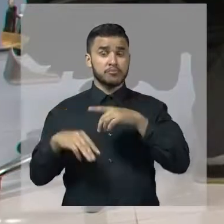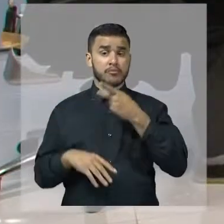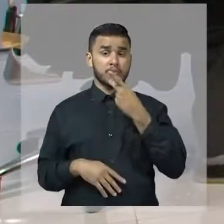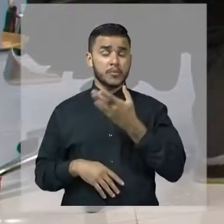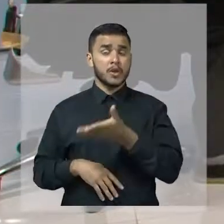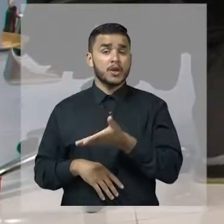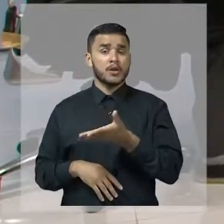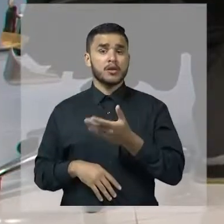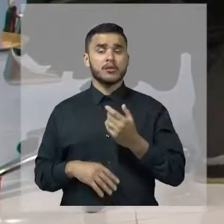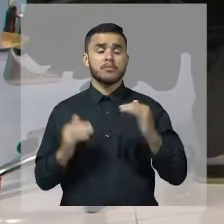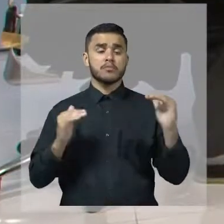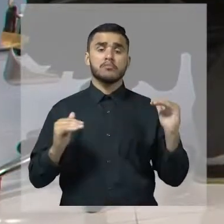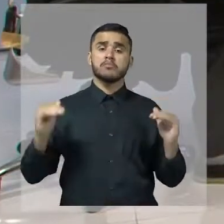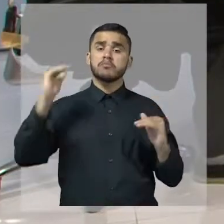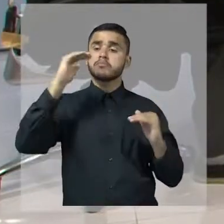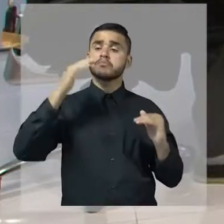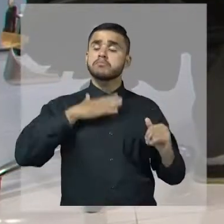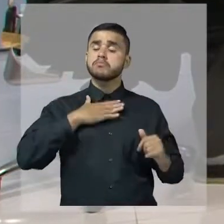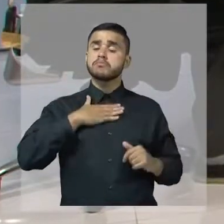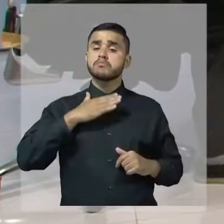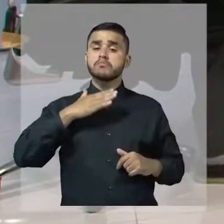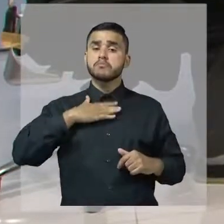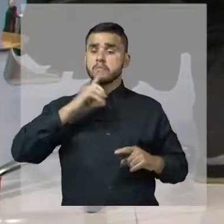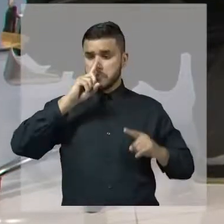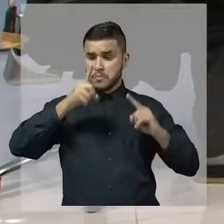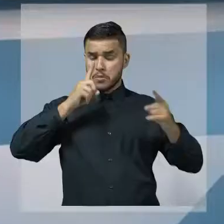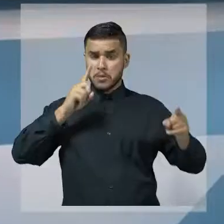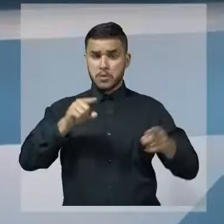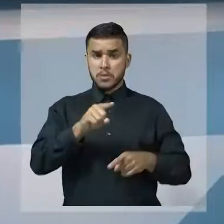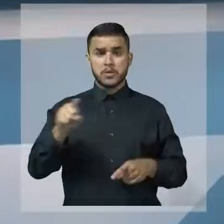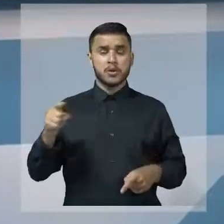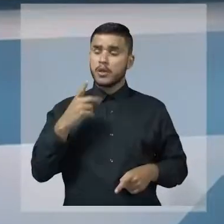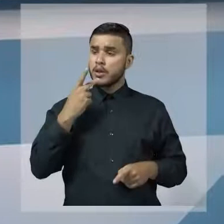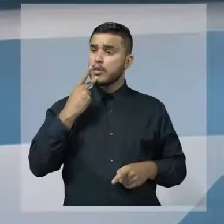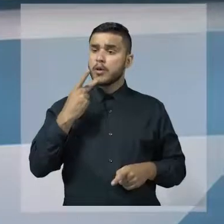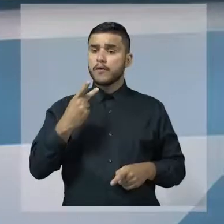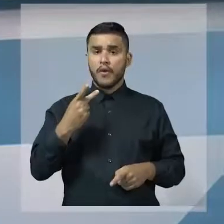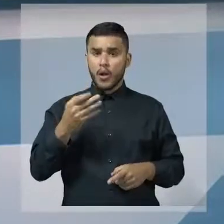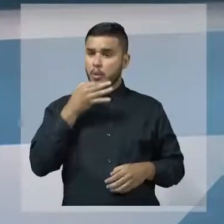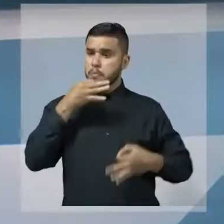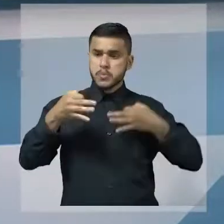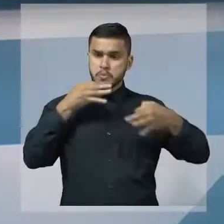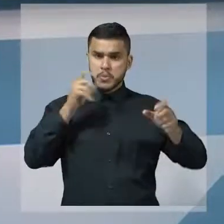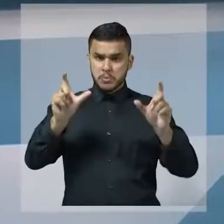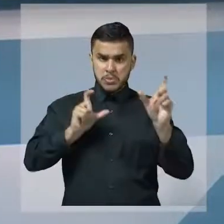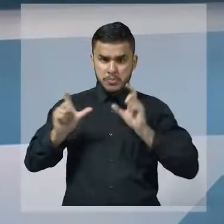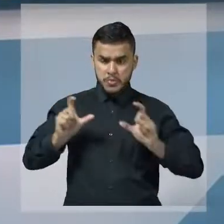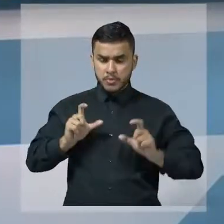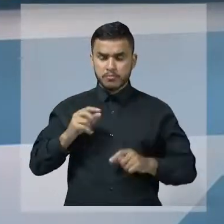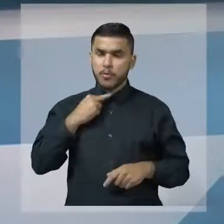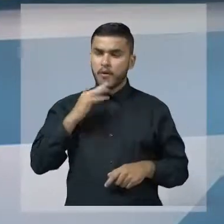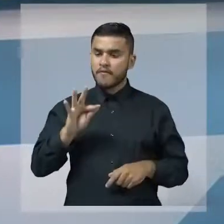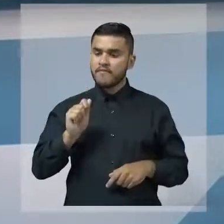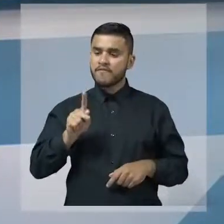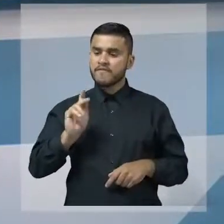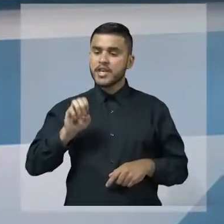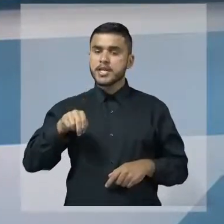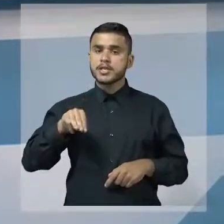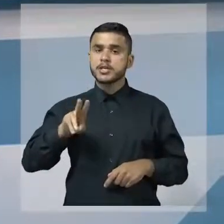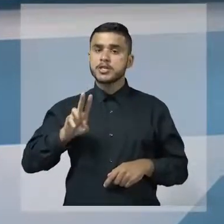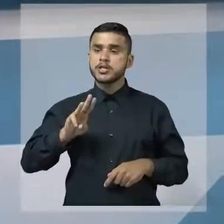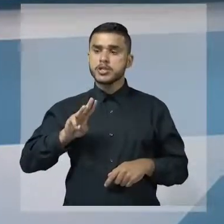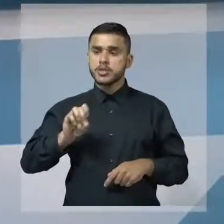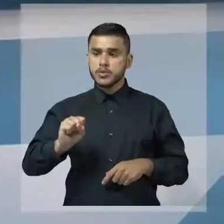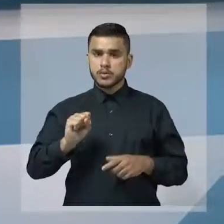se julgando acima do bem e do mal, ao ponto de achar que não podem ser criticados. Será mesmo a esse ponto?